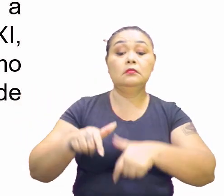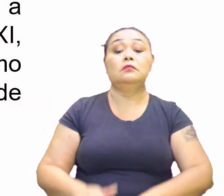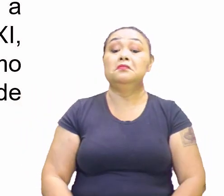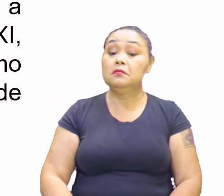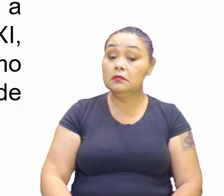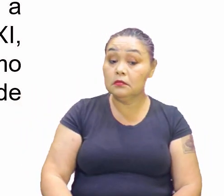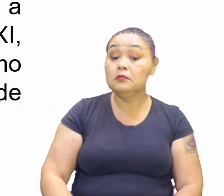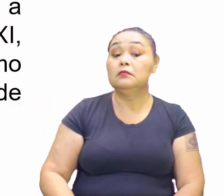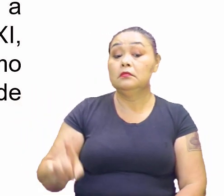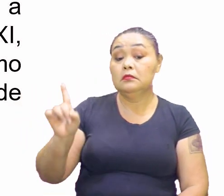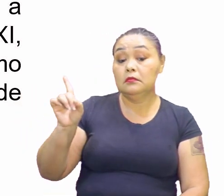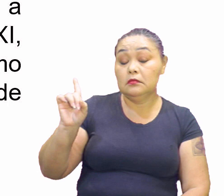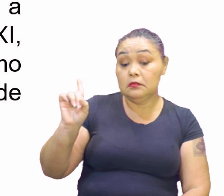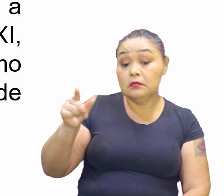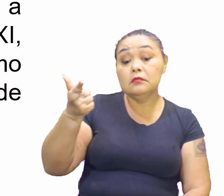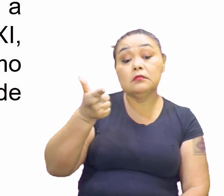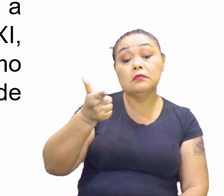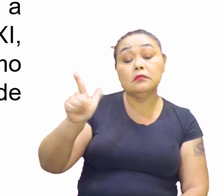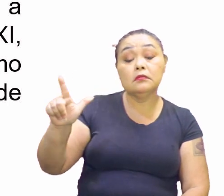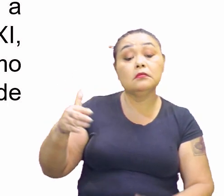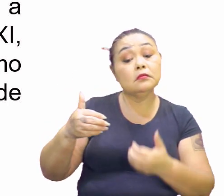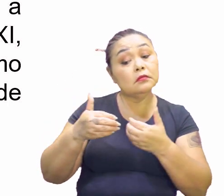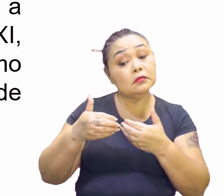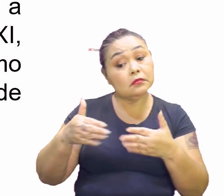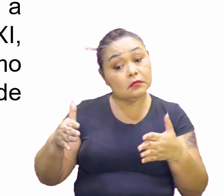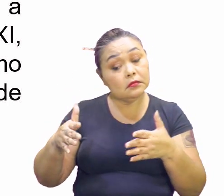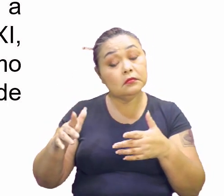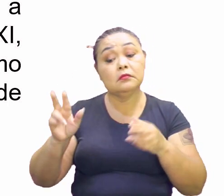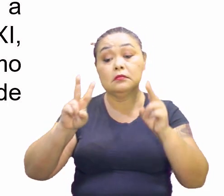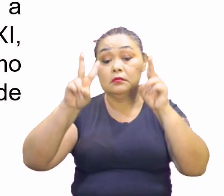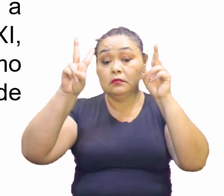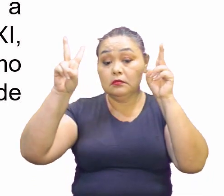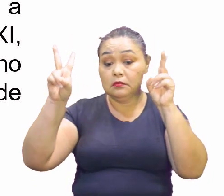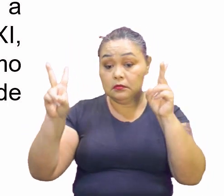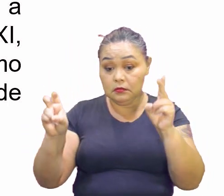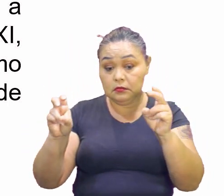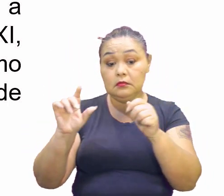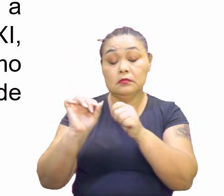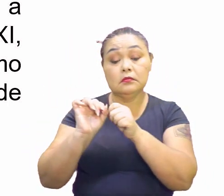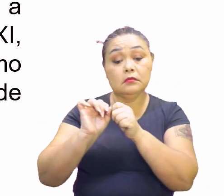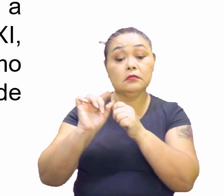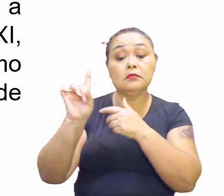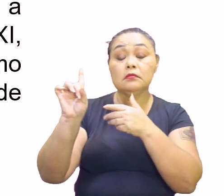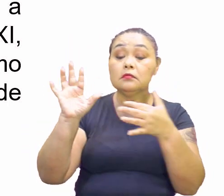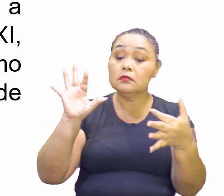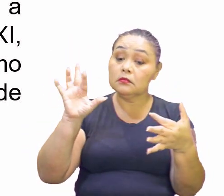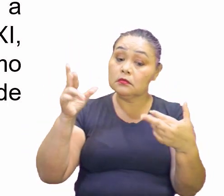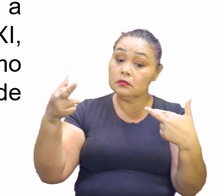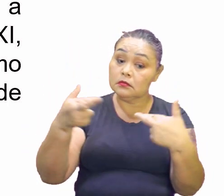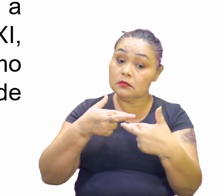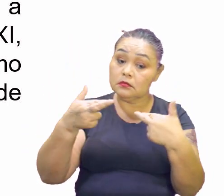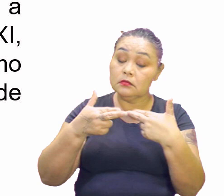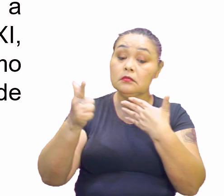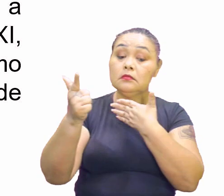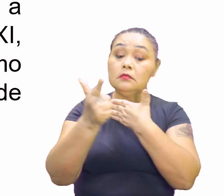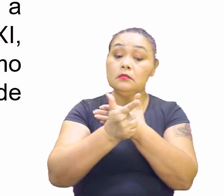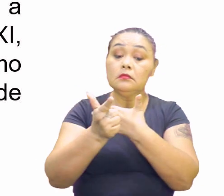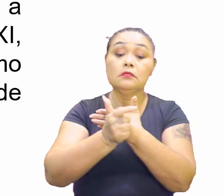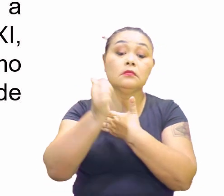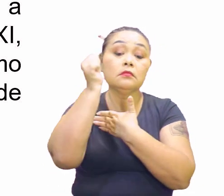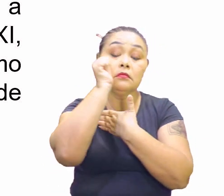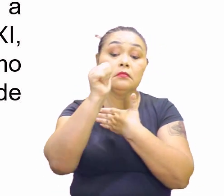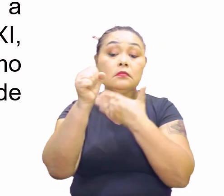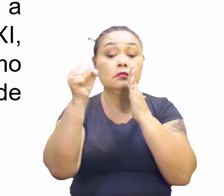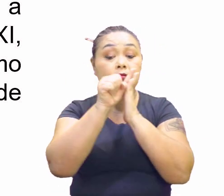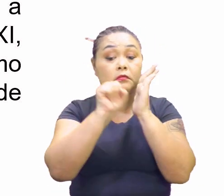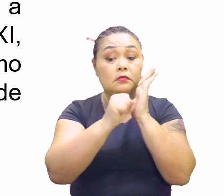trabalho. Então, aqui nessa outra introdução, com outro tema, já relacionado, né, o papel da